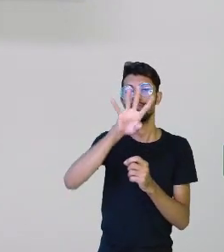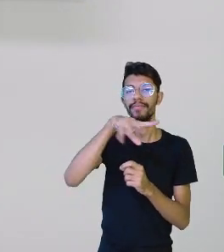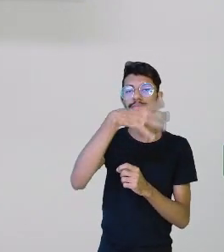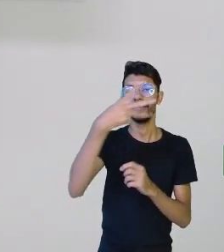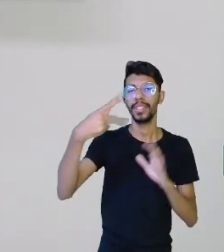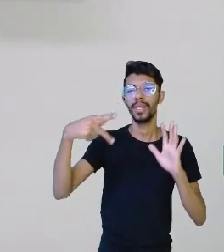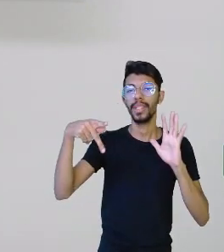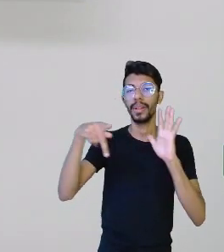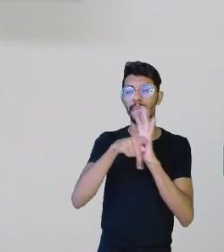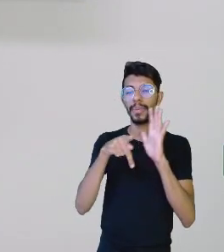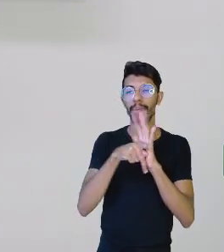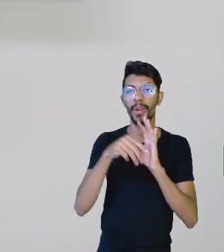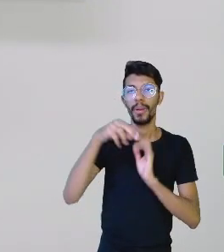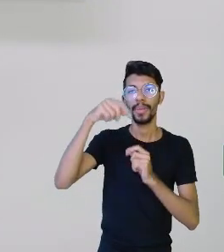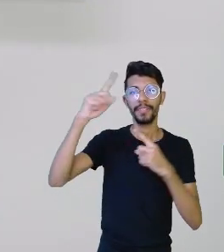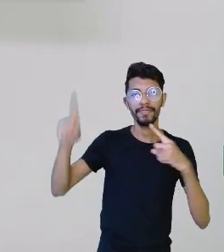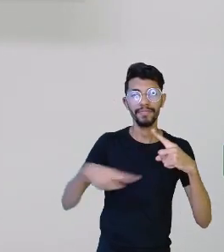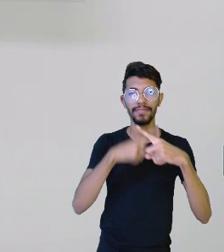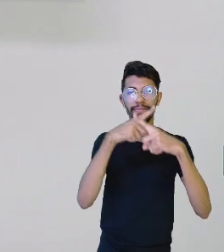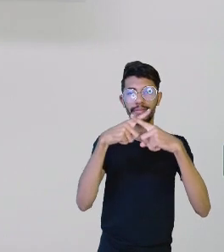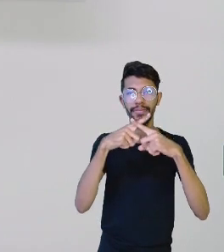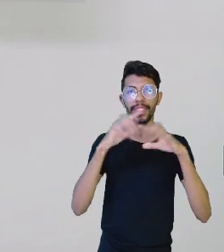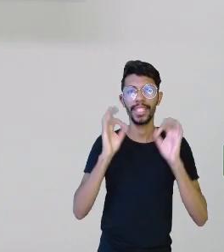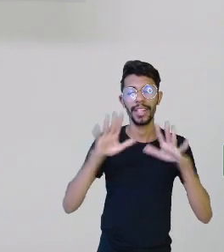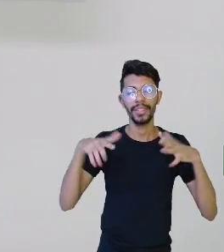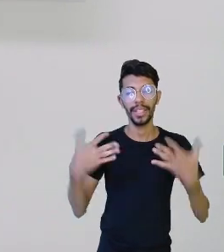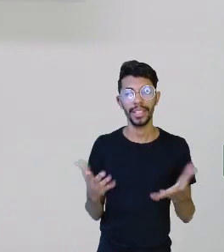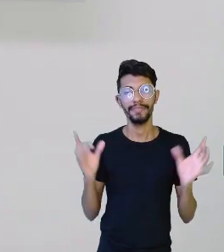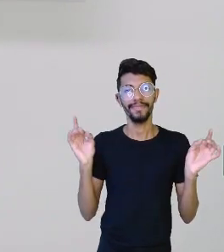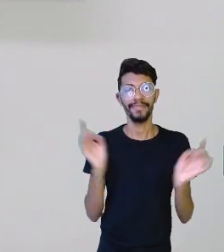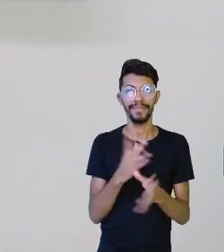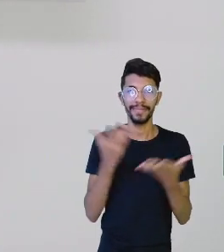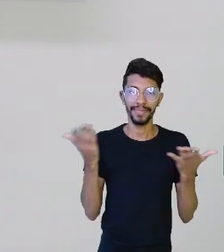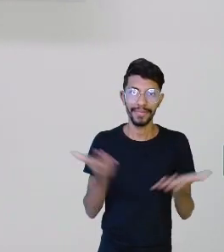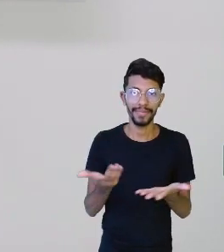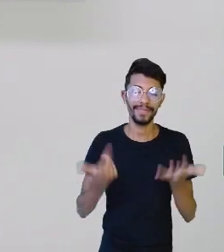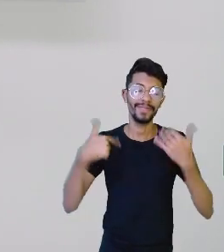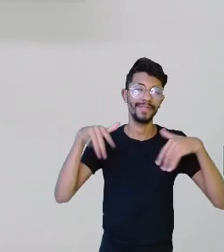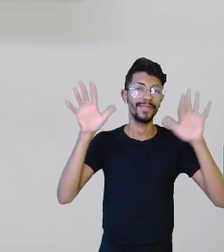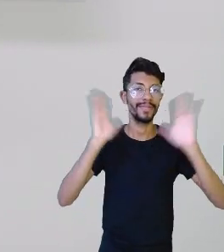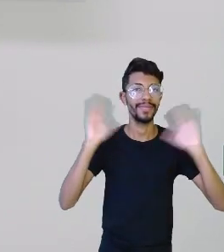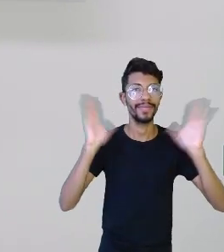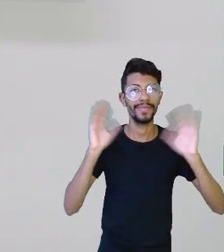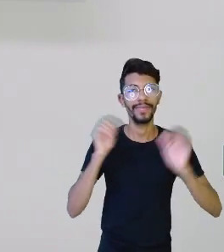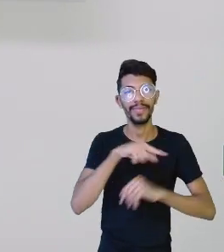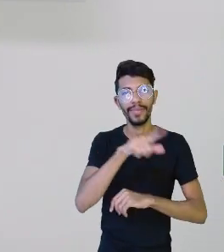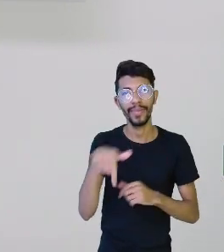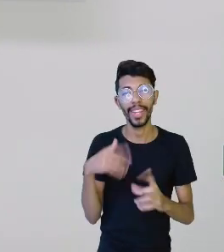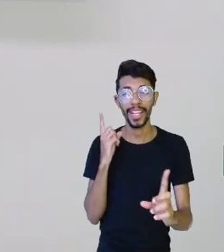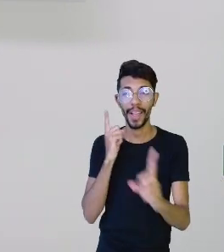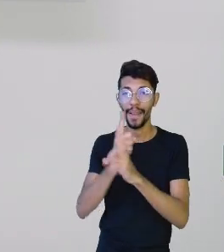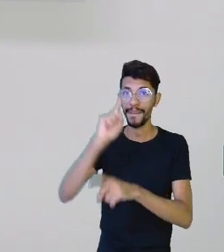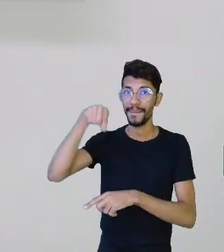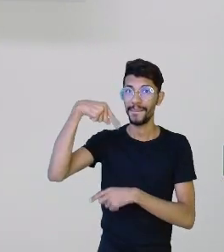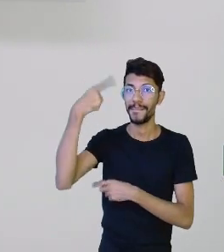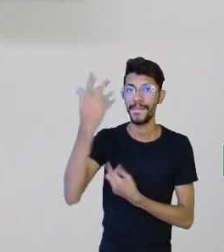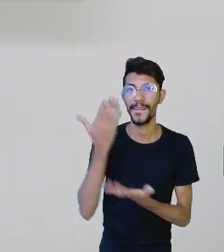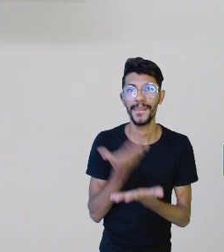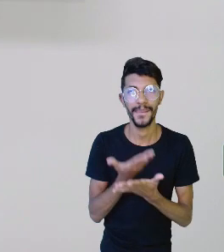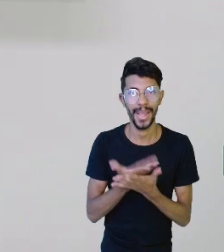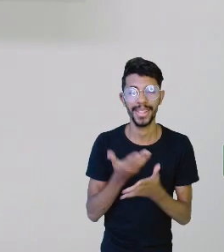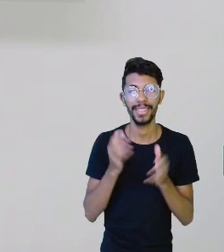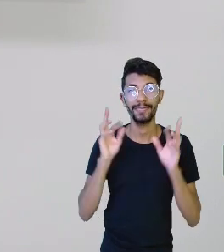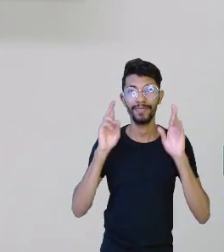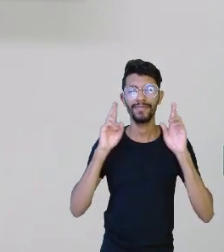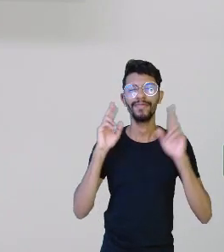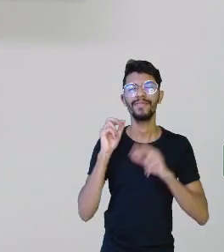Certo? Então, ficamos por aqui e vou me despedindo Até a próxima aula e eu